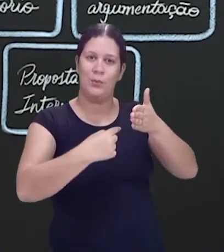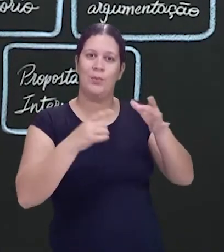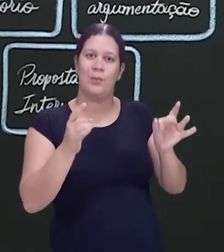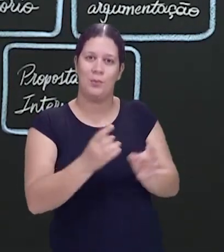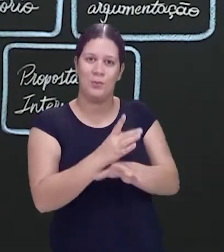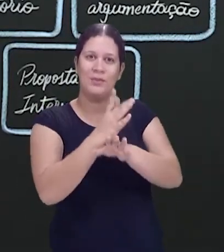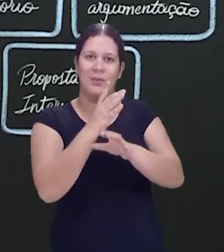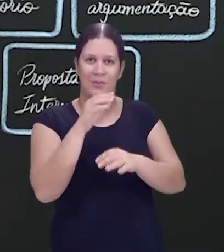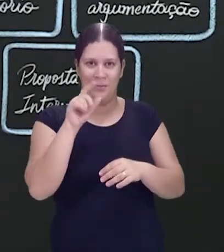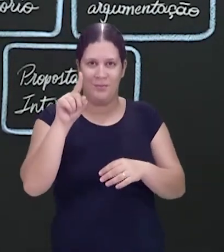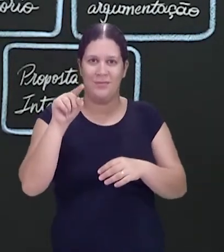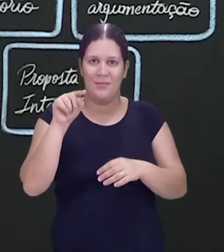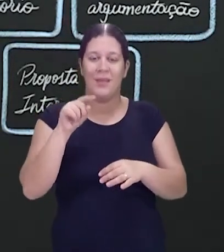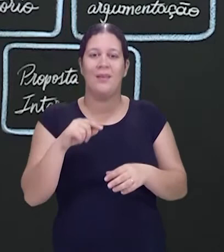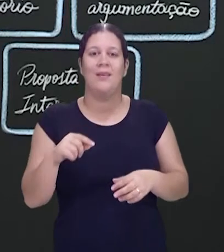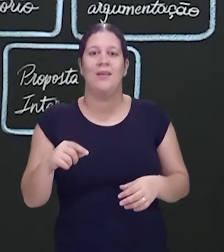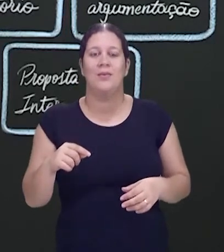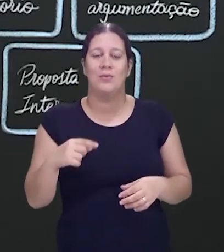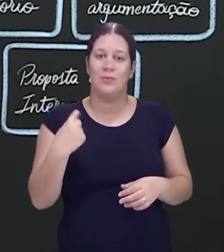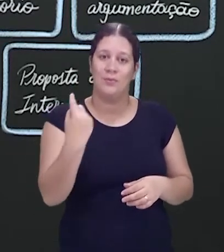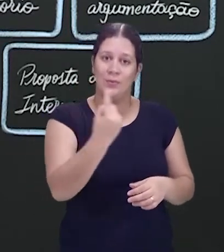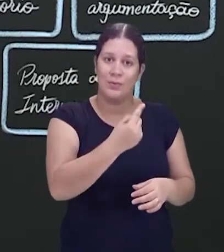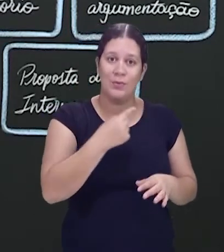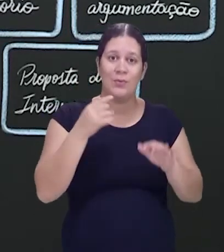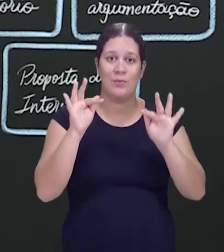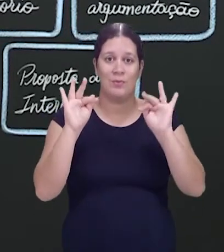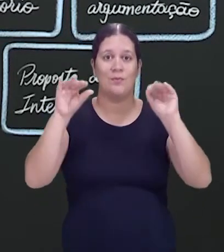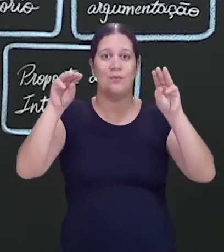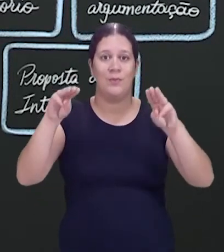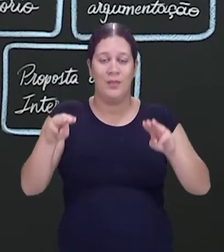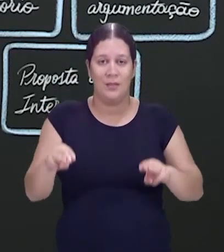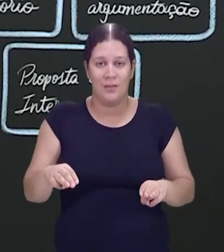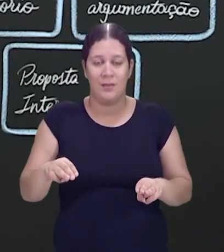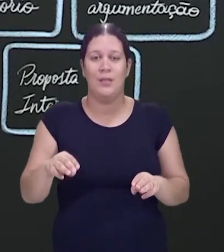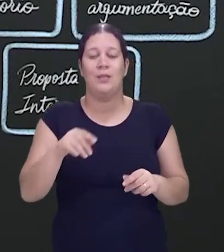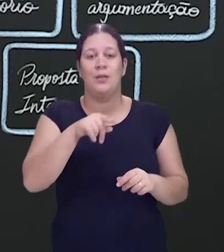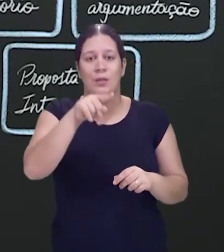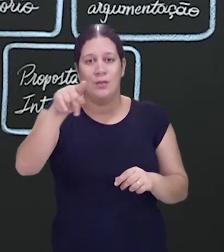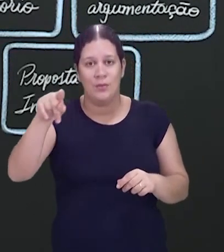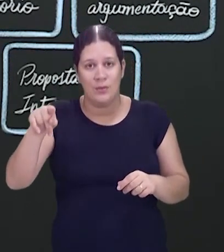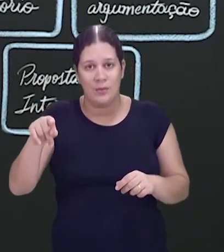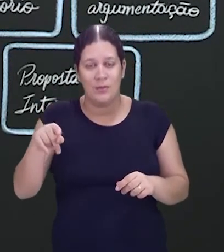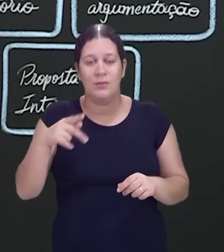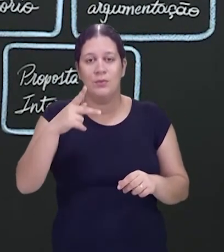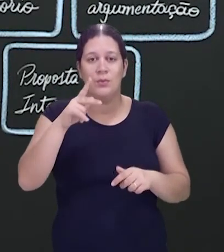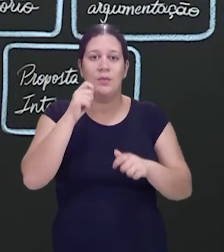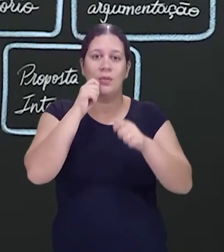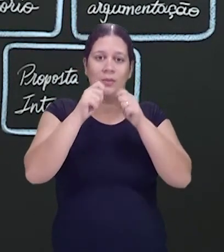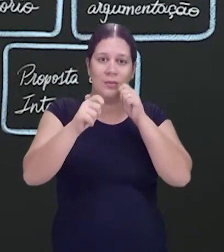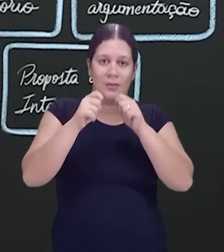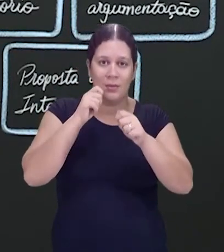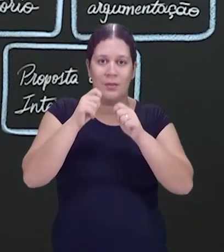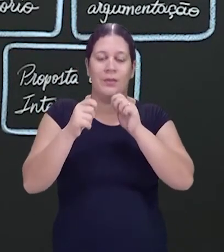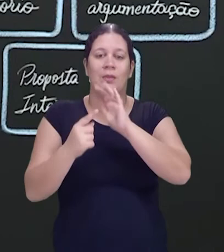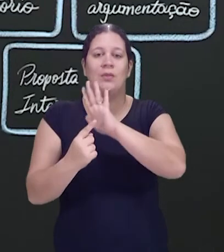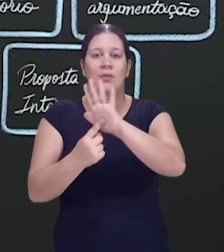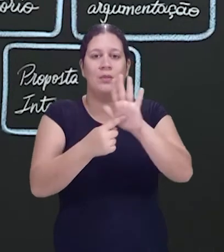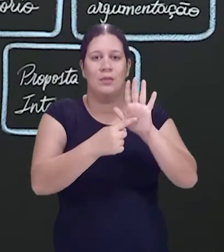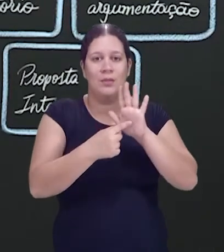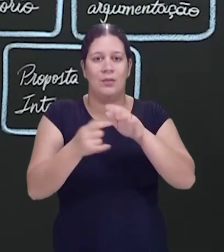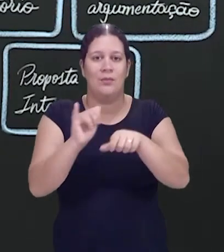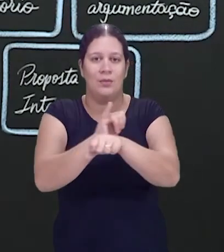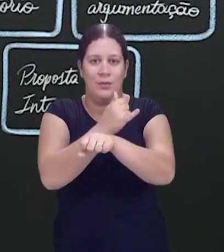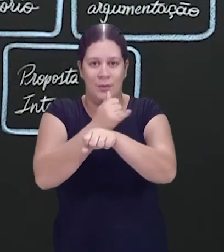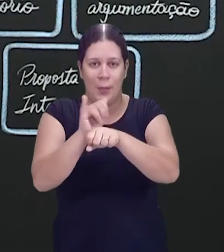conclusão. Geralmente a intervenção ocupa o parágrafo final, no qual você faz um arremate, você finaliza a sua argumentação e apresenta